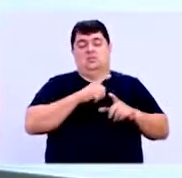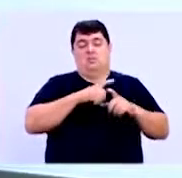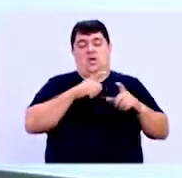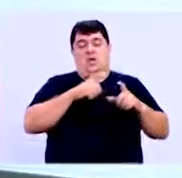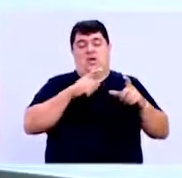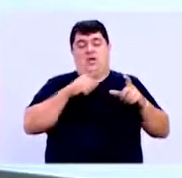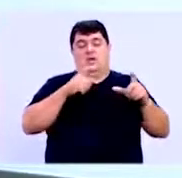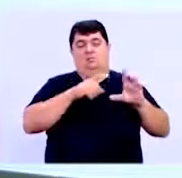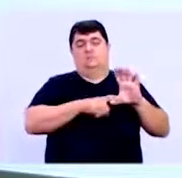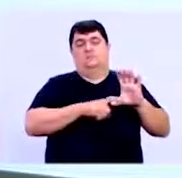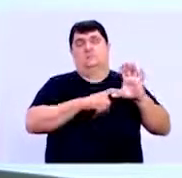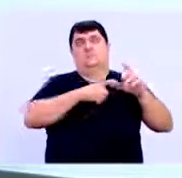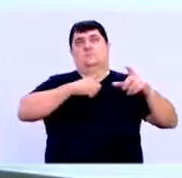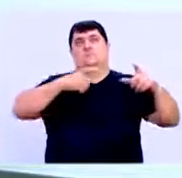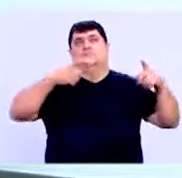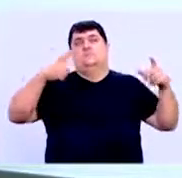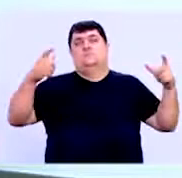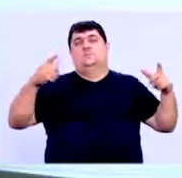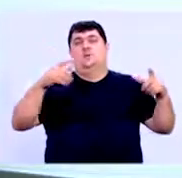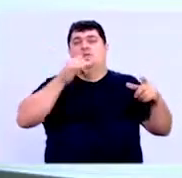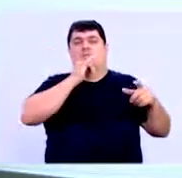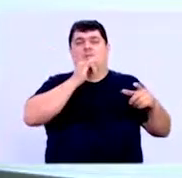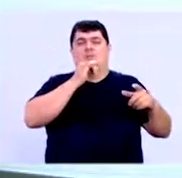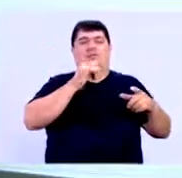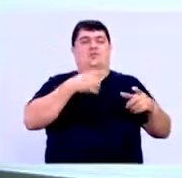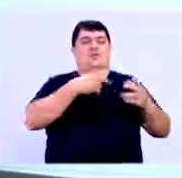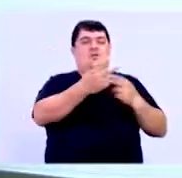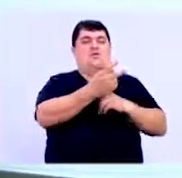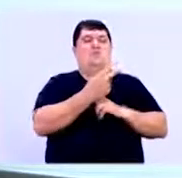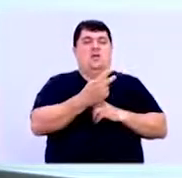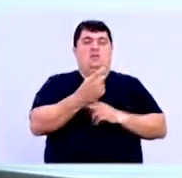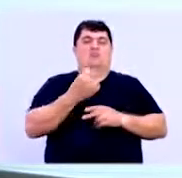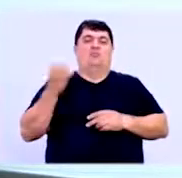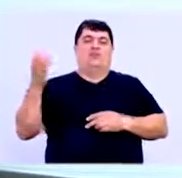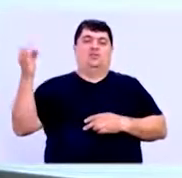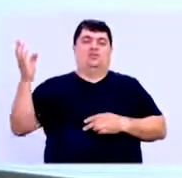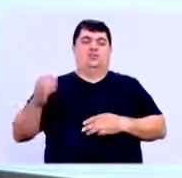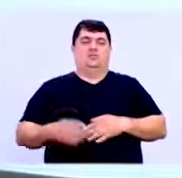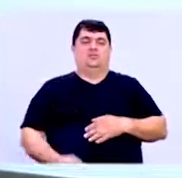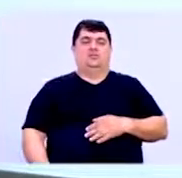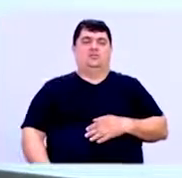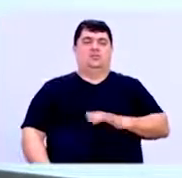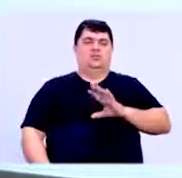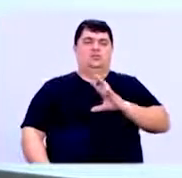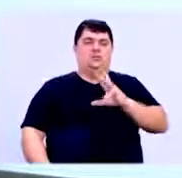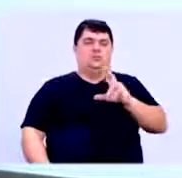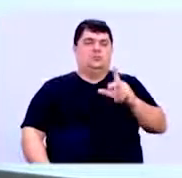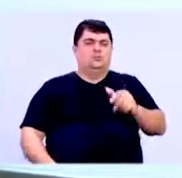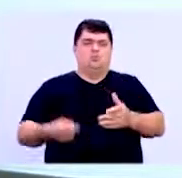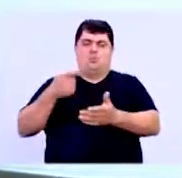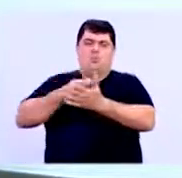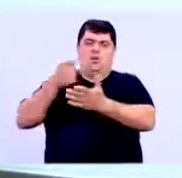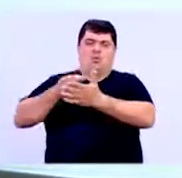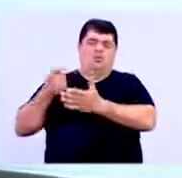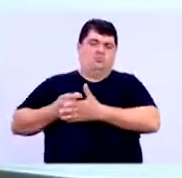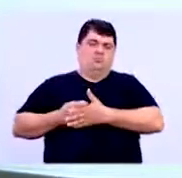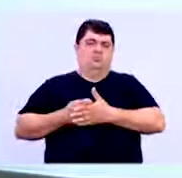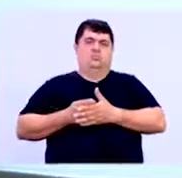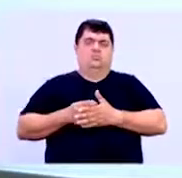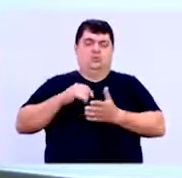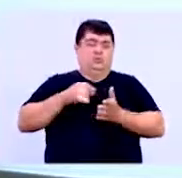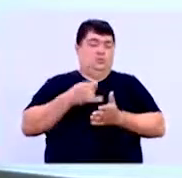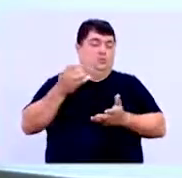Às vezes querem tomar um empréstimo para viajar. E aí quando você chega da viagem, tudo que você ganha você paga no empréstimo e com os